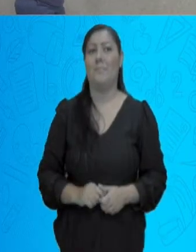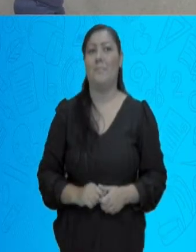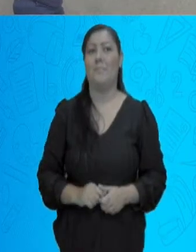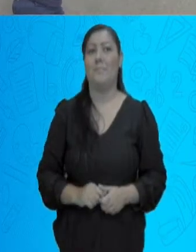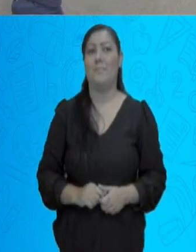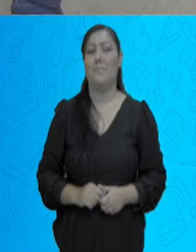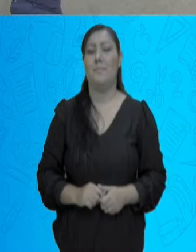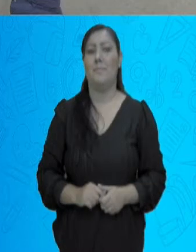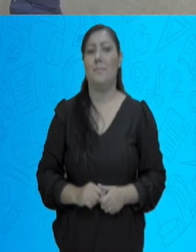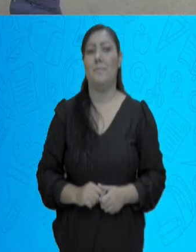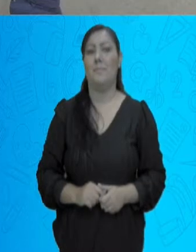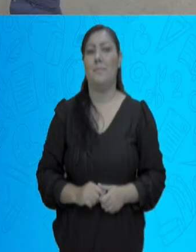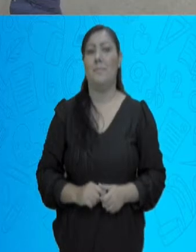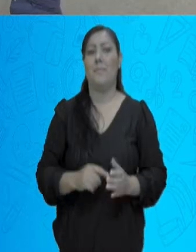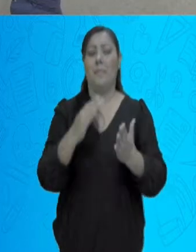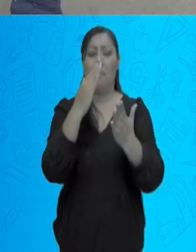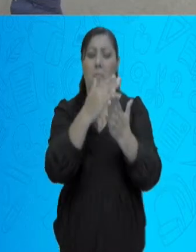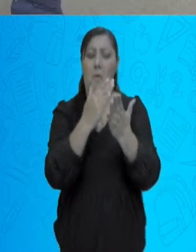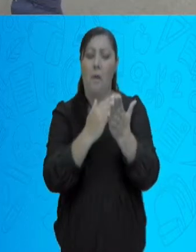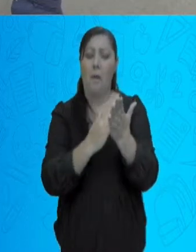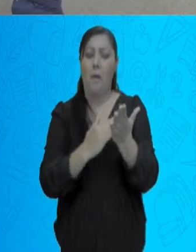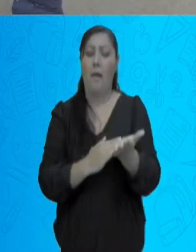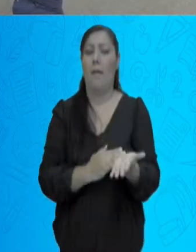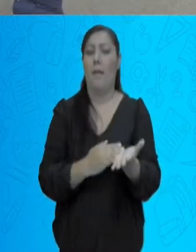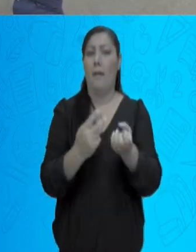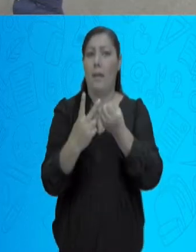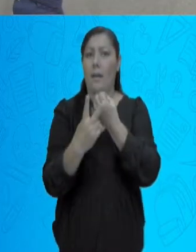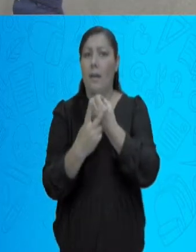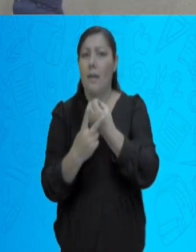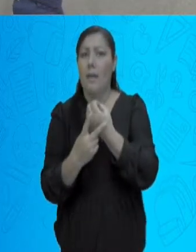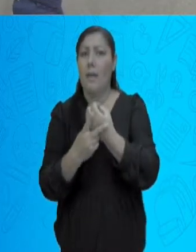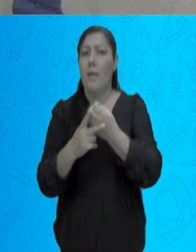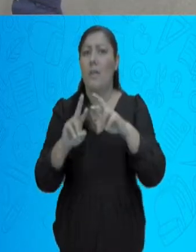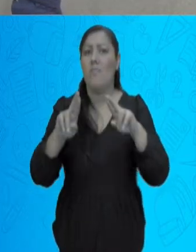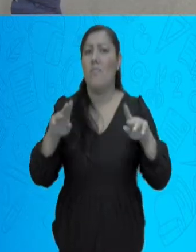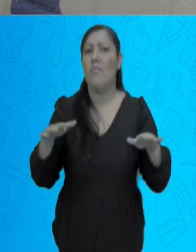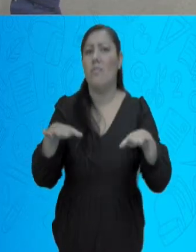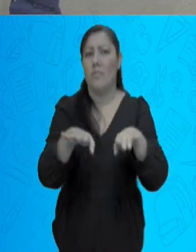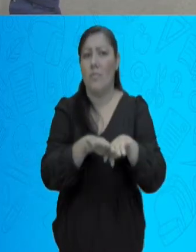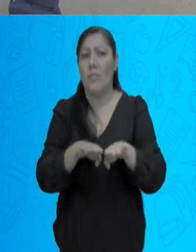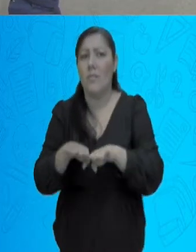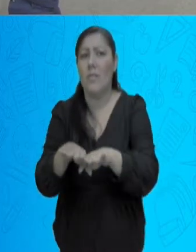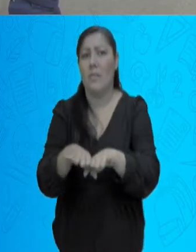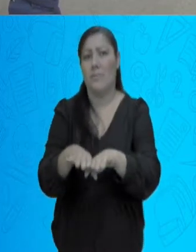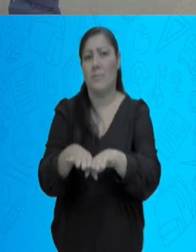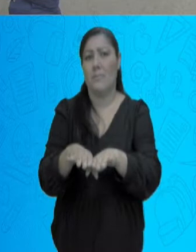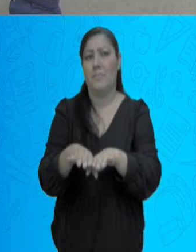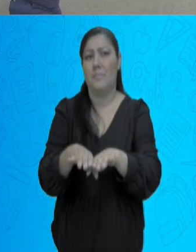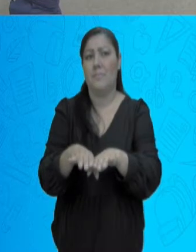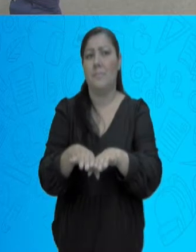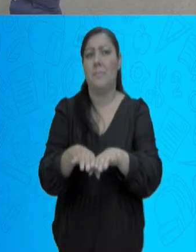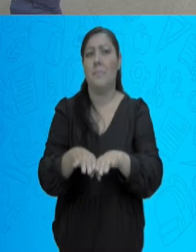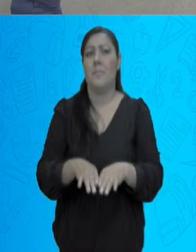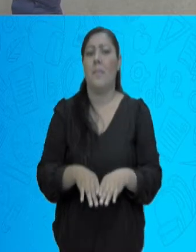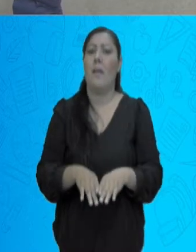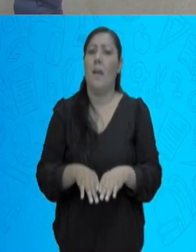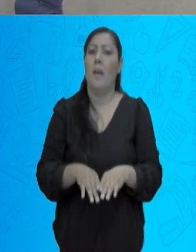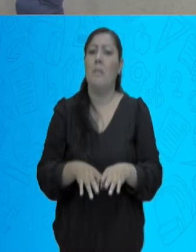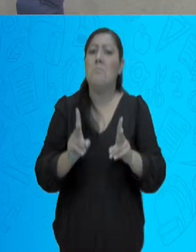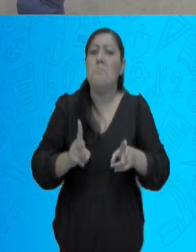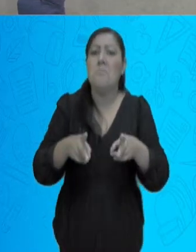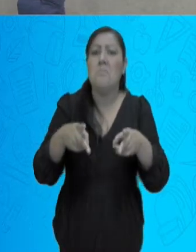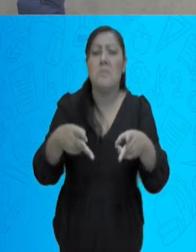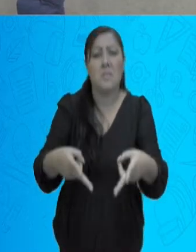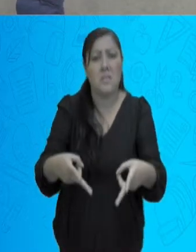Ser classificado de verbo irregular não significa que todas as formas conjugadas